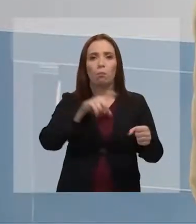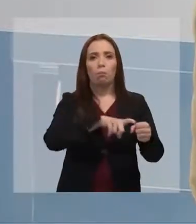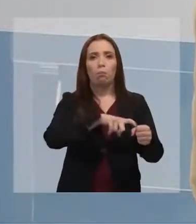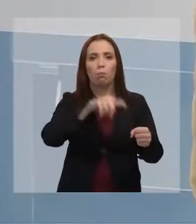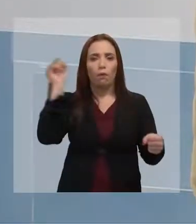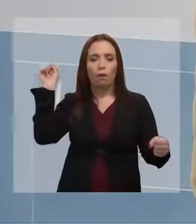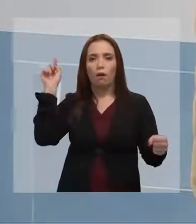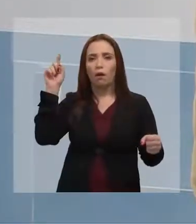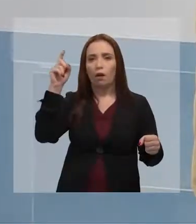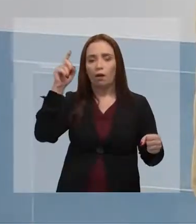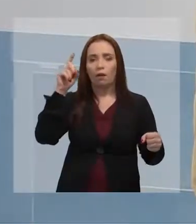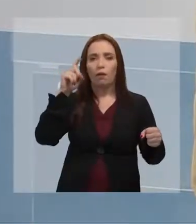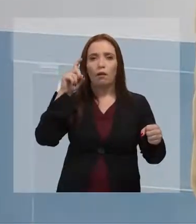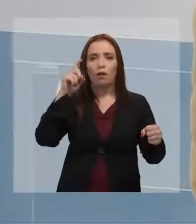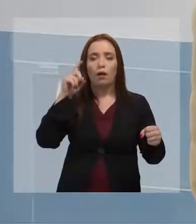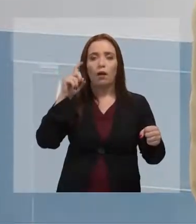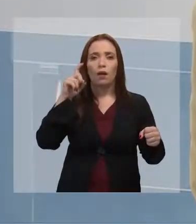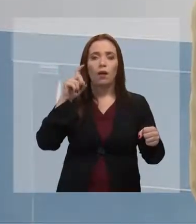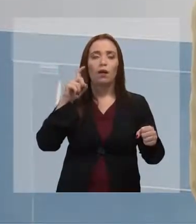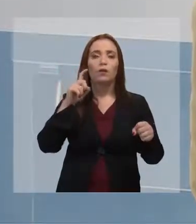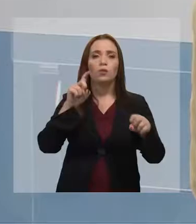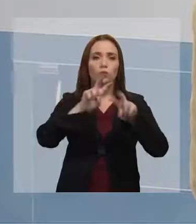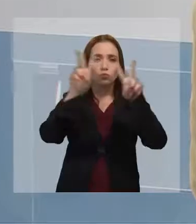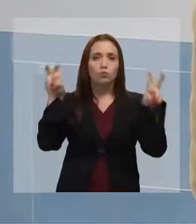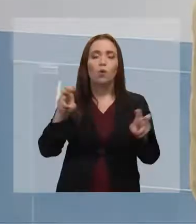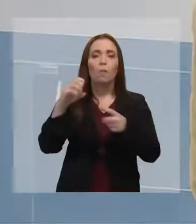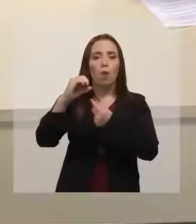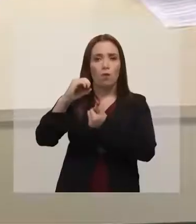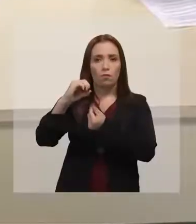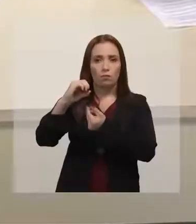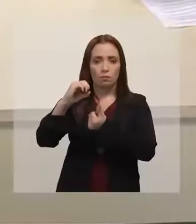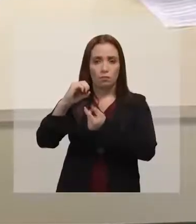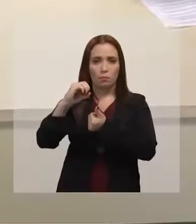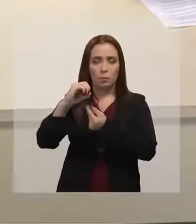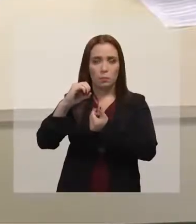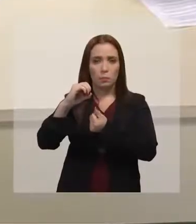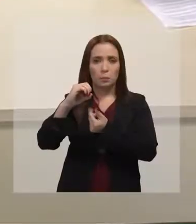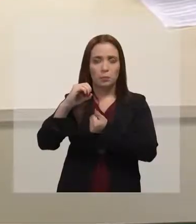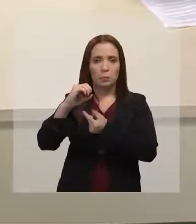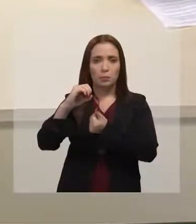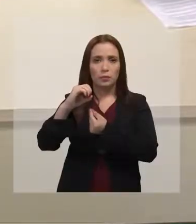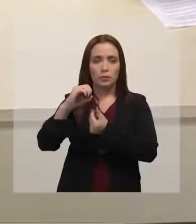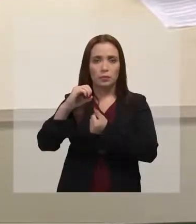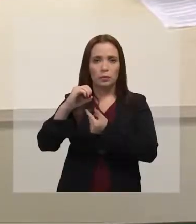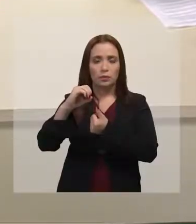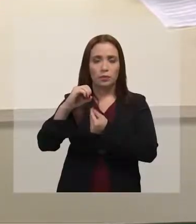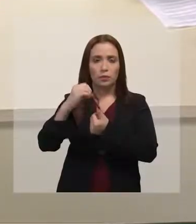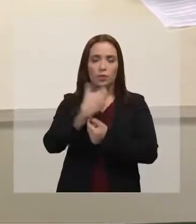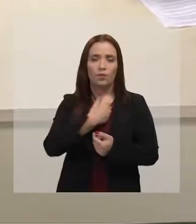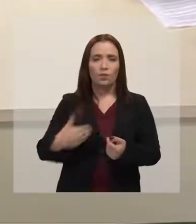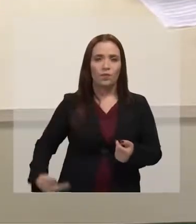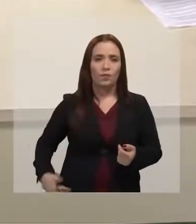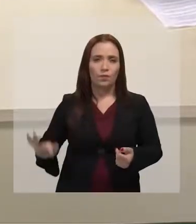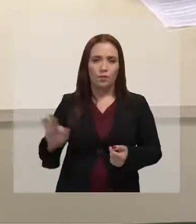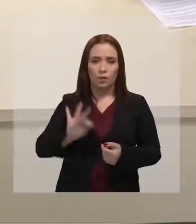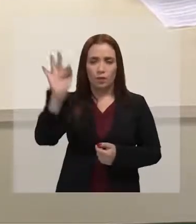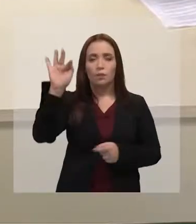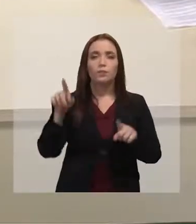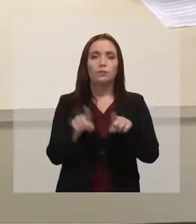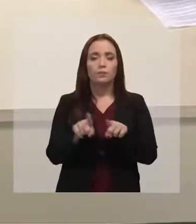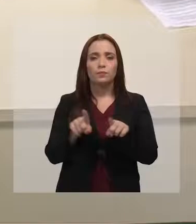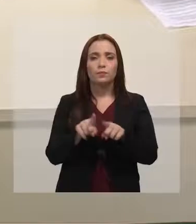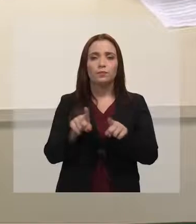federal, sobre o orçamento... Sobre o manejo de recursos e deixa bem claro que até